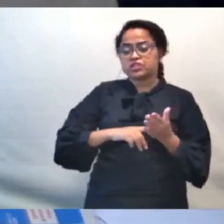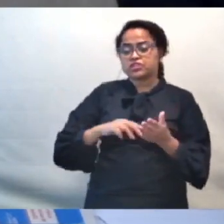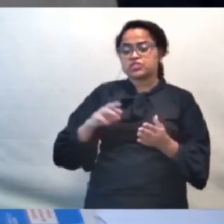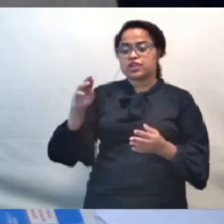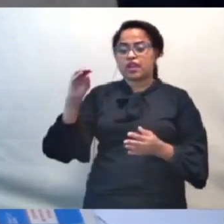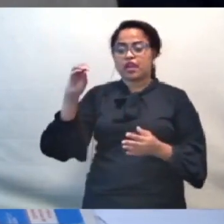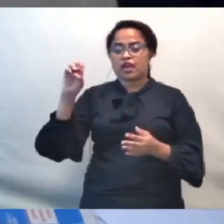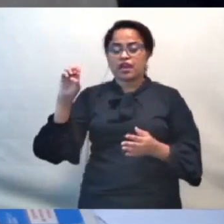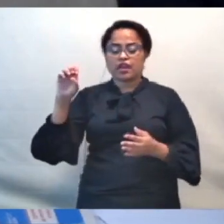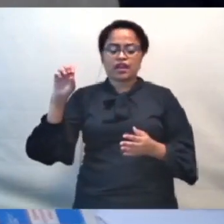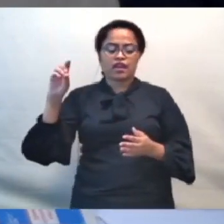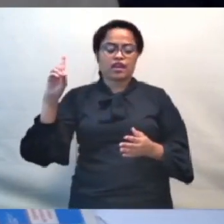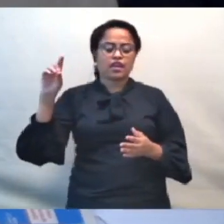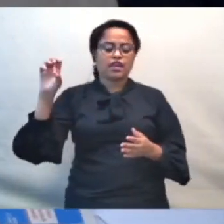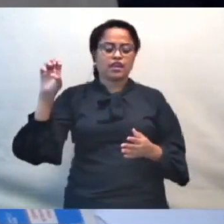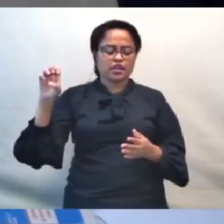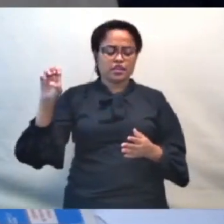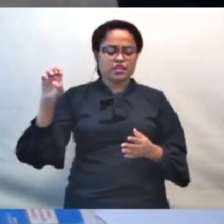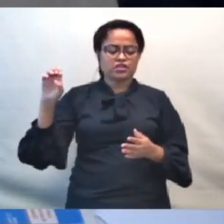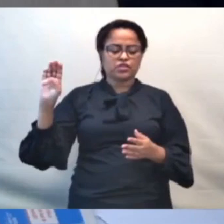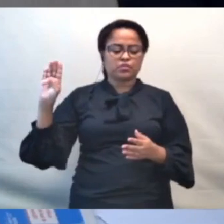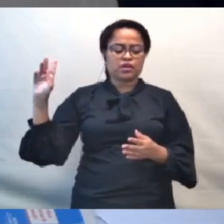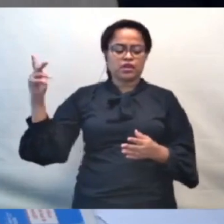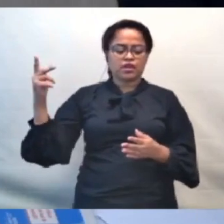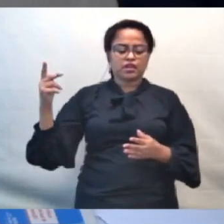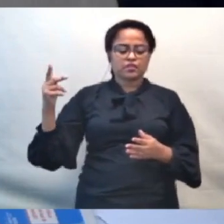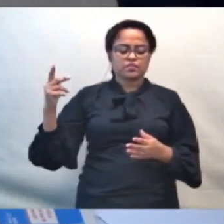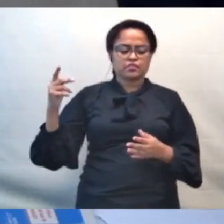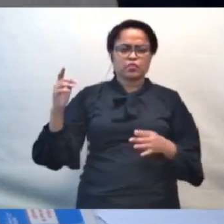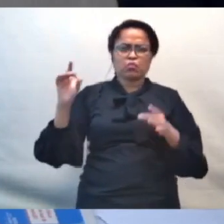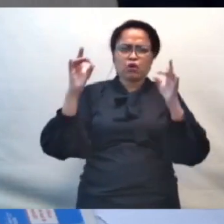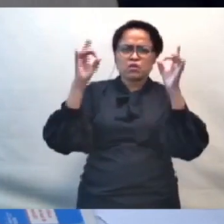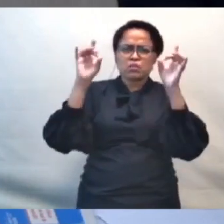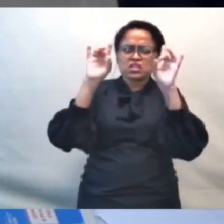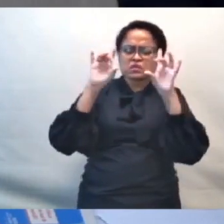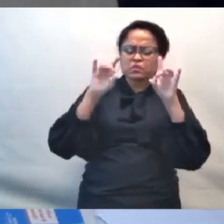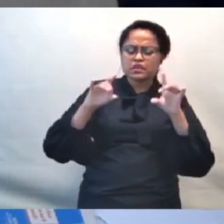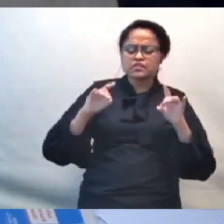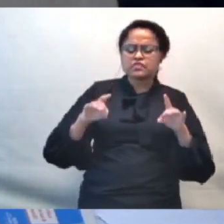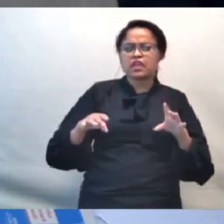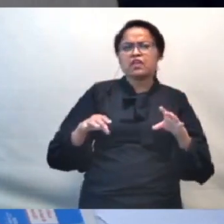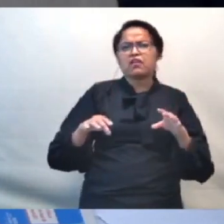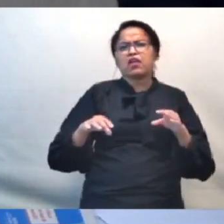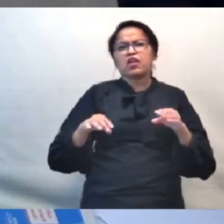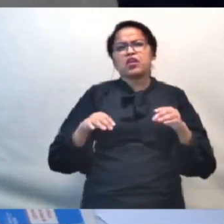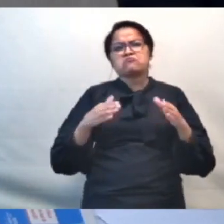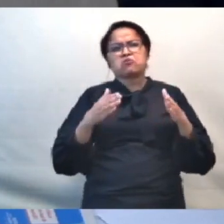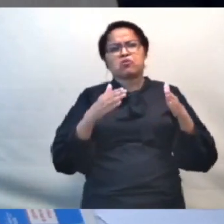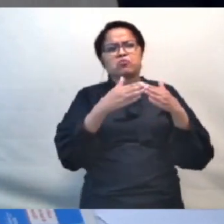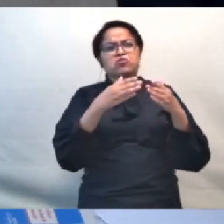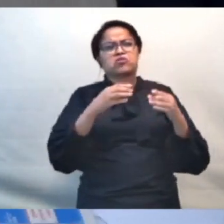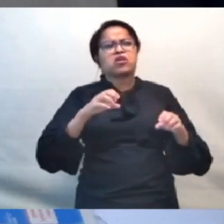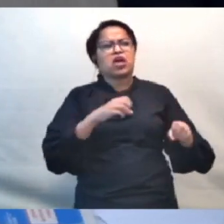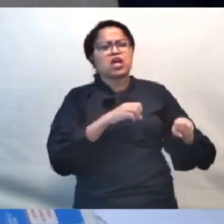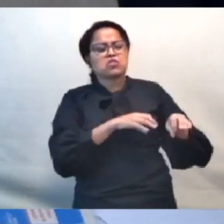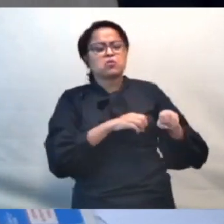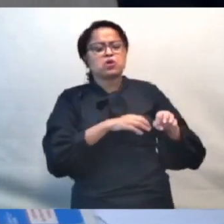Primeiramente, uma coisa mais específica, né, ligado à educação, que tem a ver com o recurso,